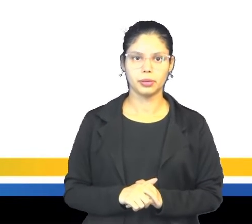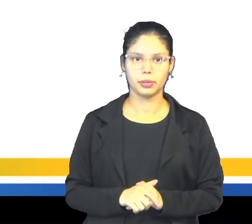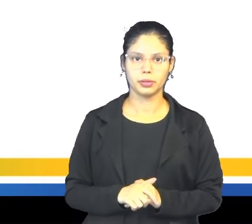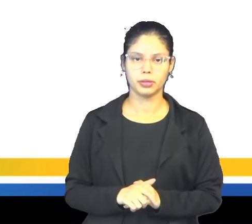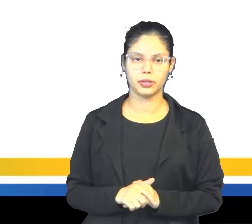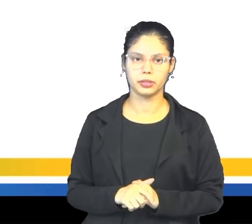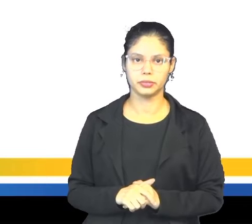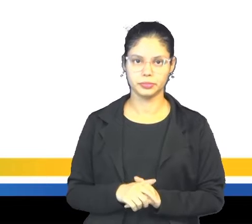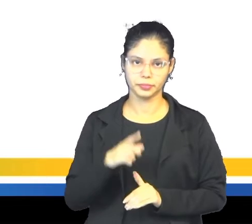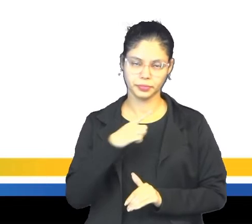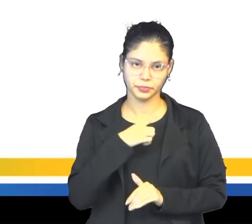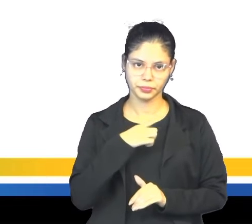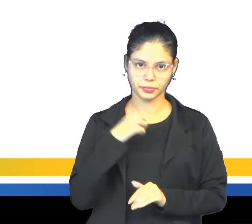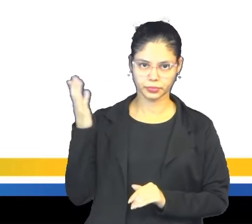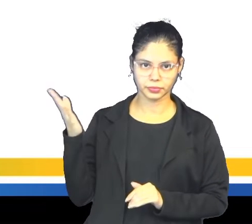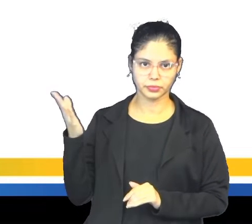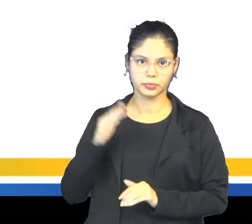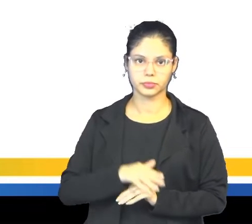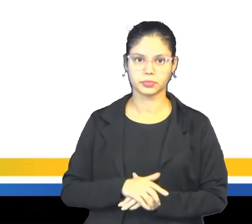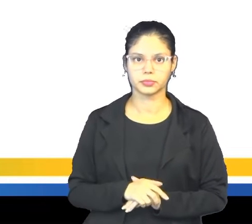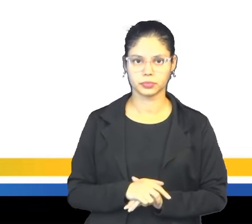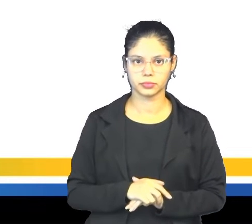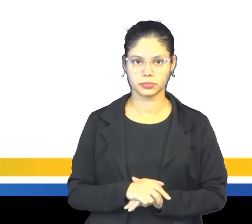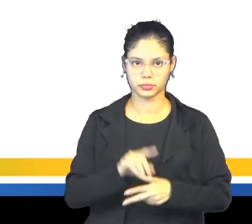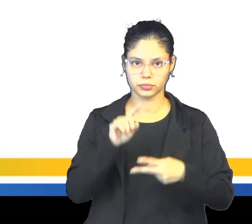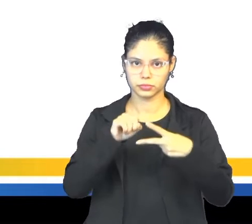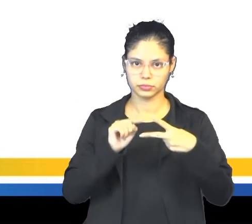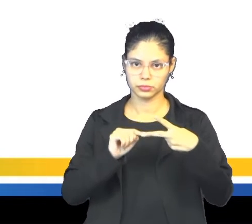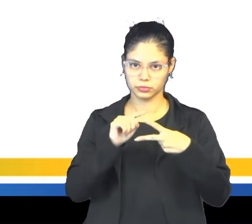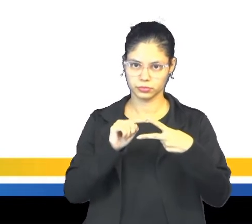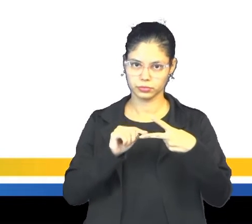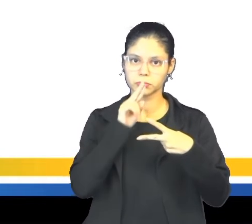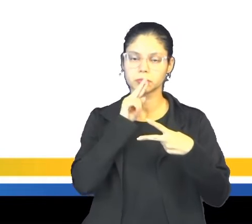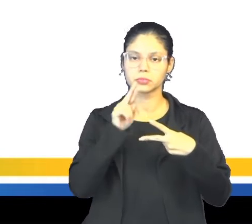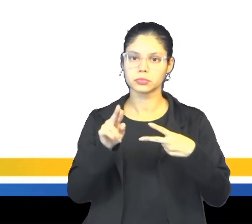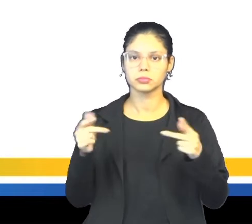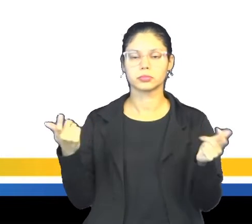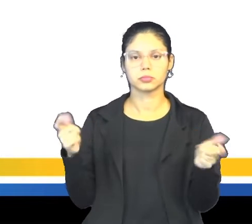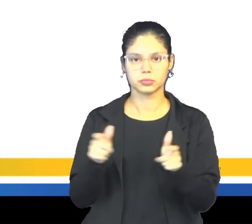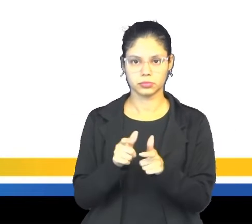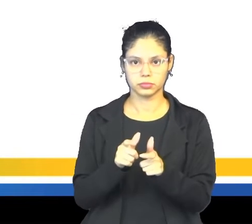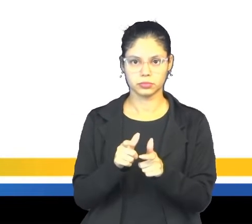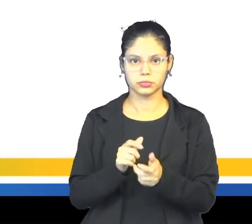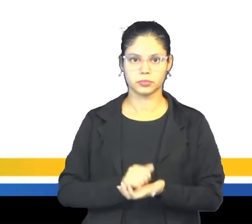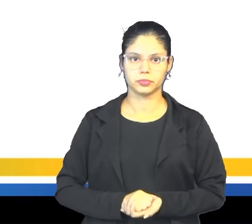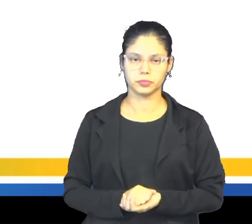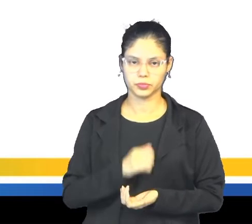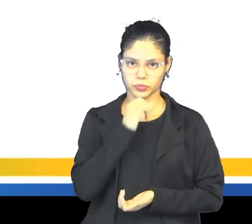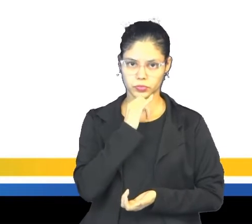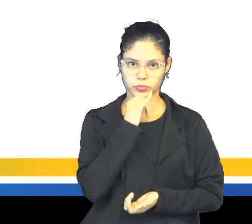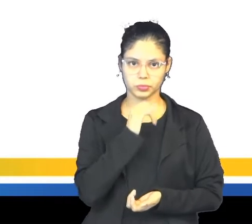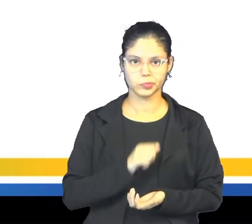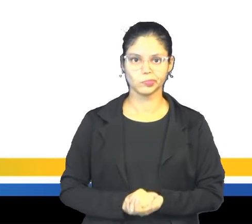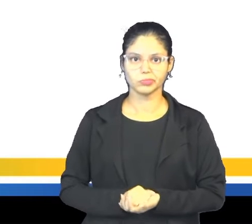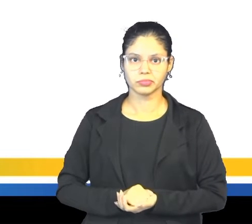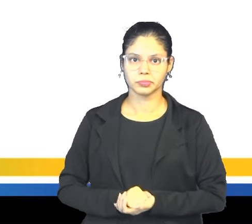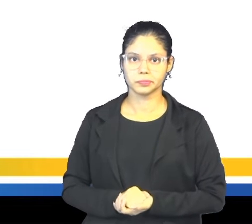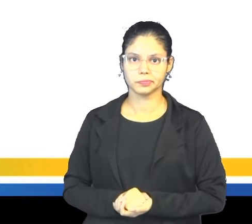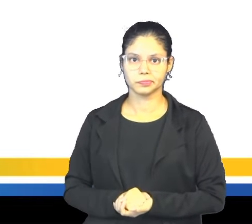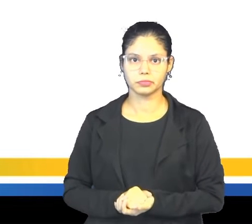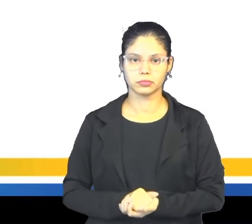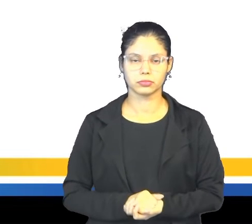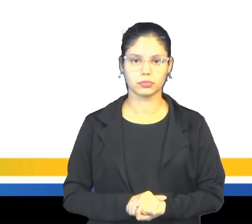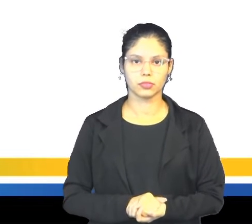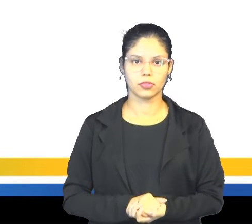Nós temos ali as short answers, que significam respostas curtas, tá? Por exemplo, se eu perguntar, will